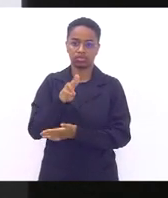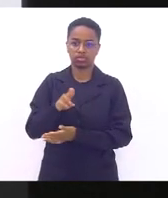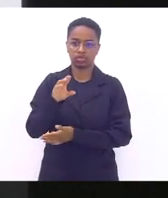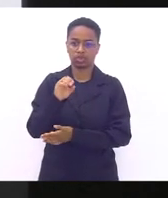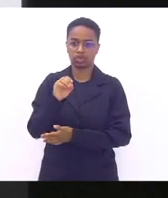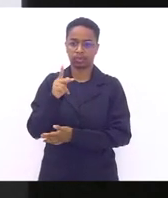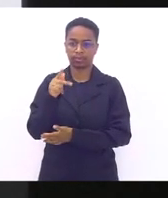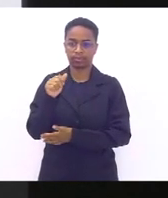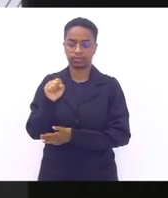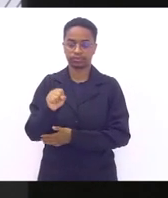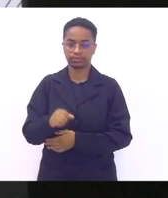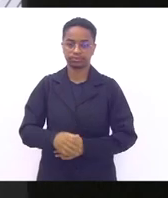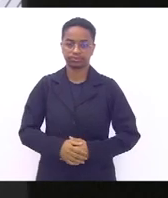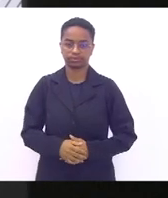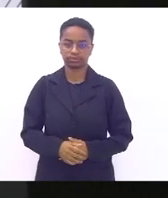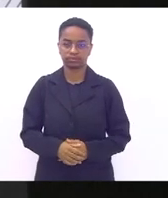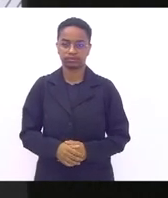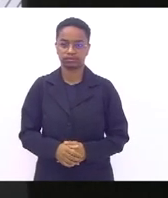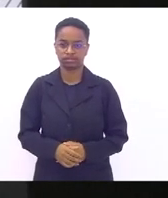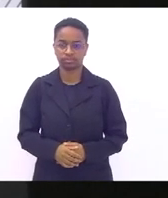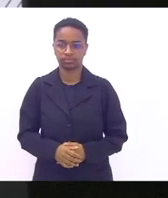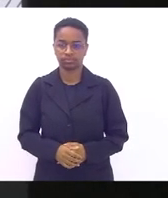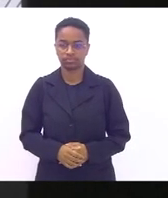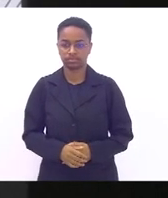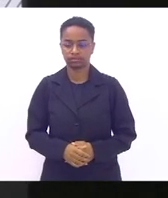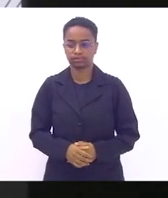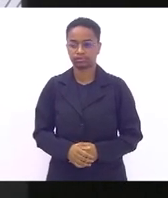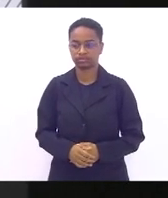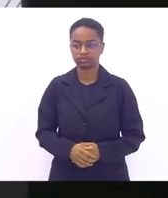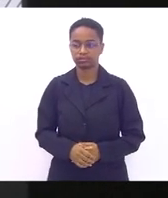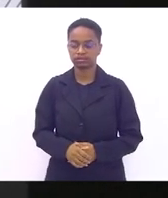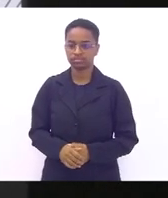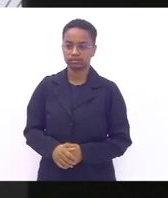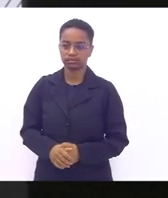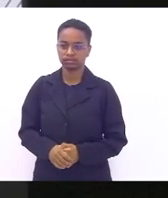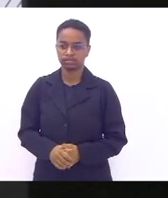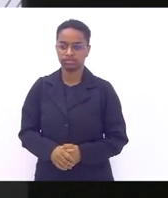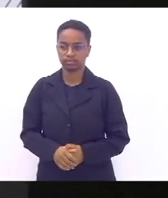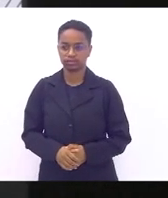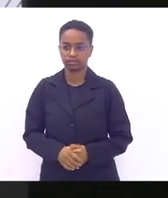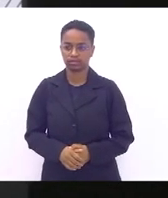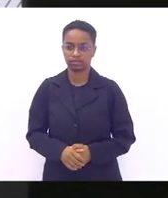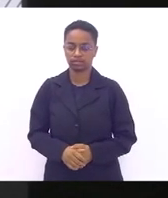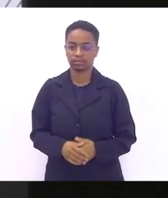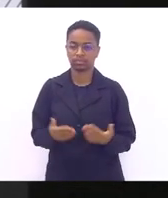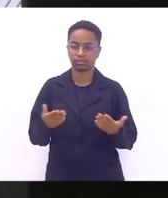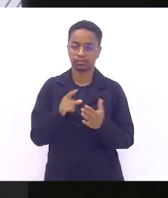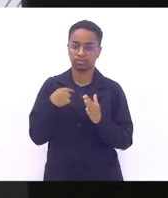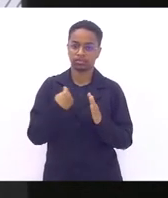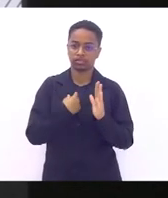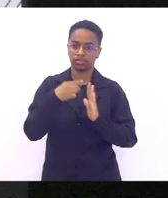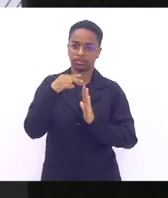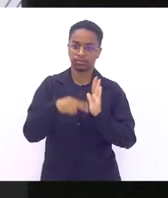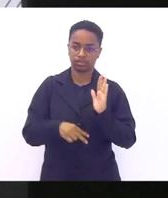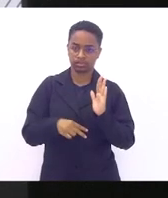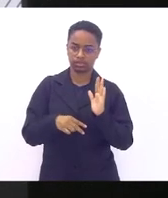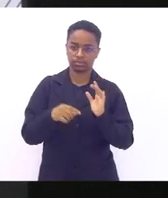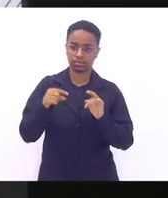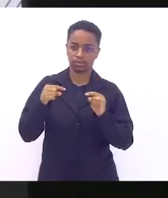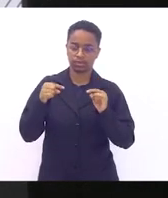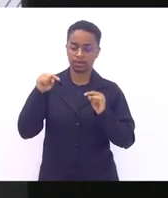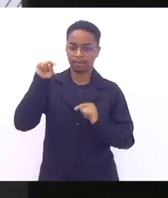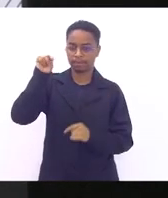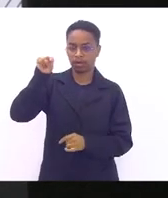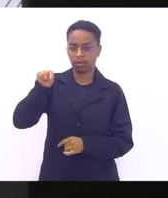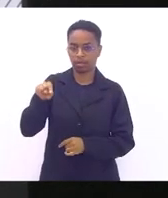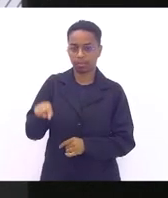Tá? Acho que o próximo... Ah, o próximo é só... Deise, a gente vai só ler essas considerações, a Deise só vai ler...